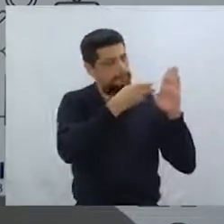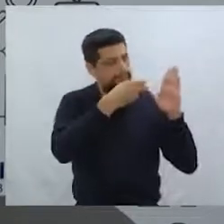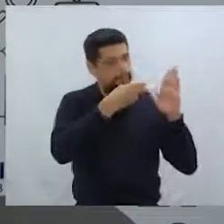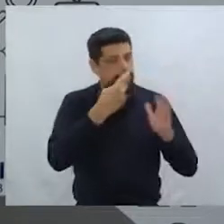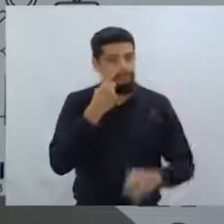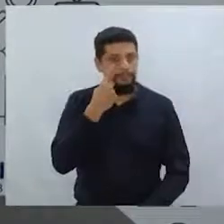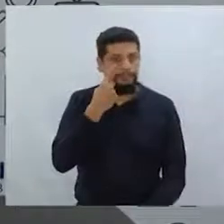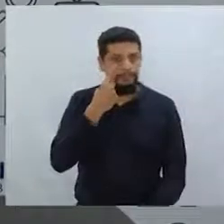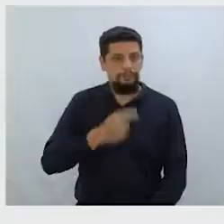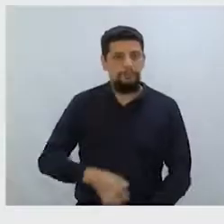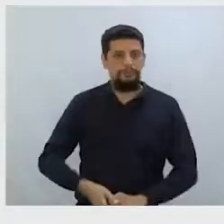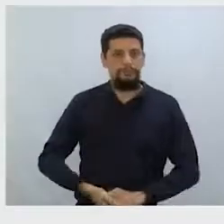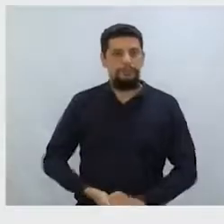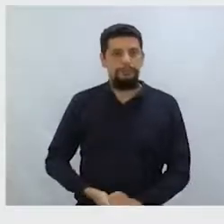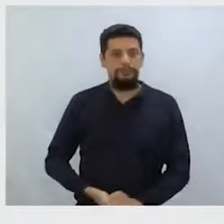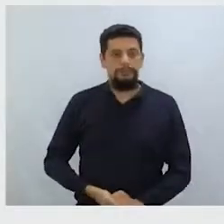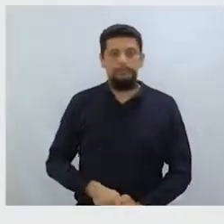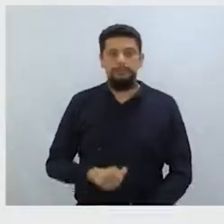tela de vocês.